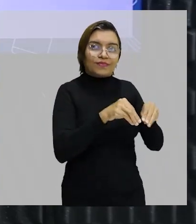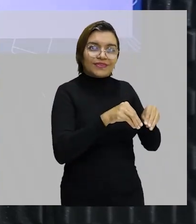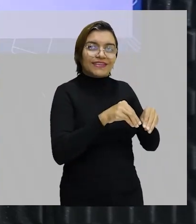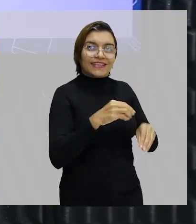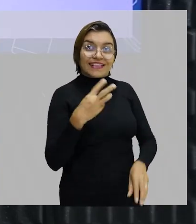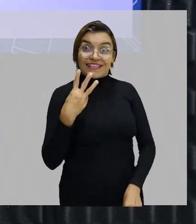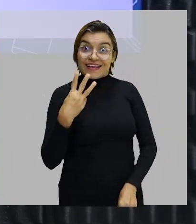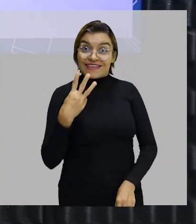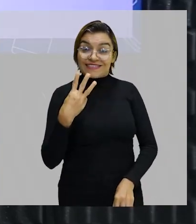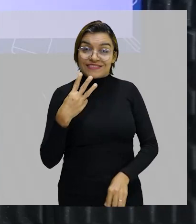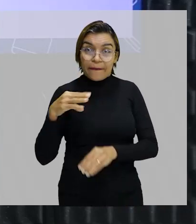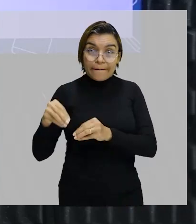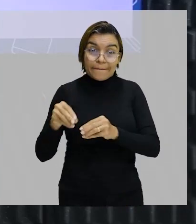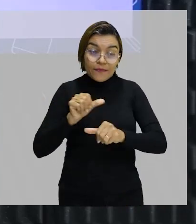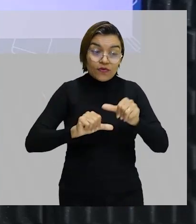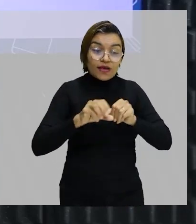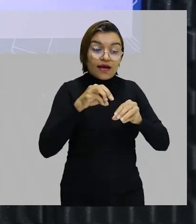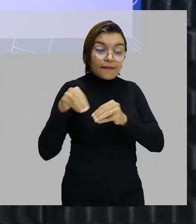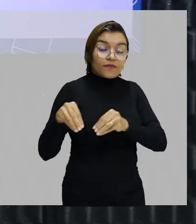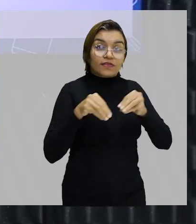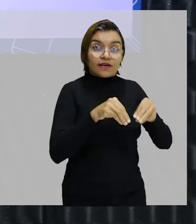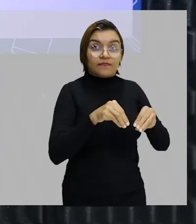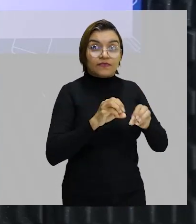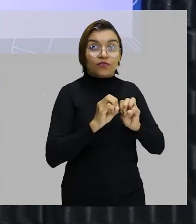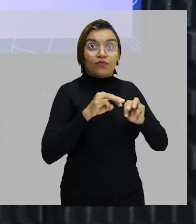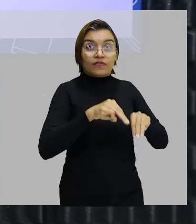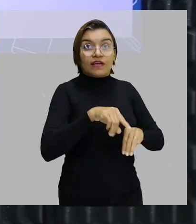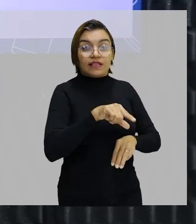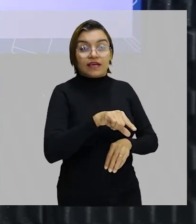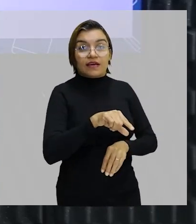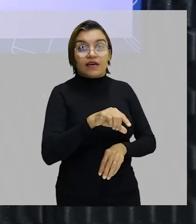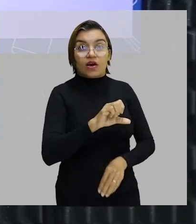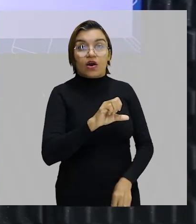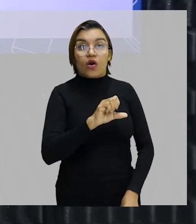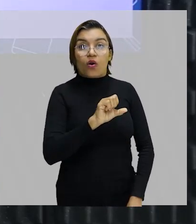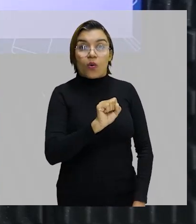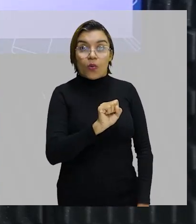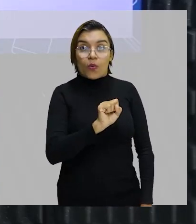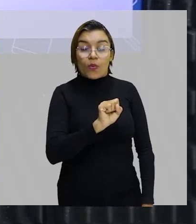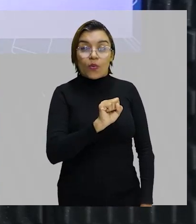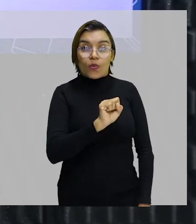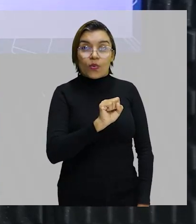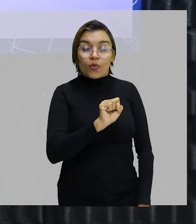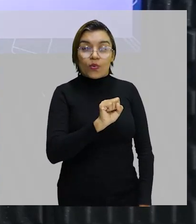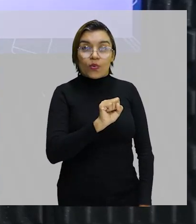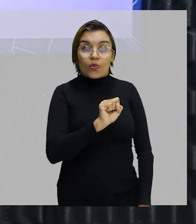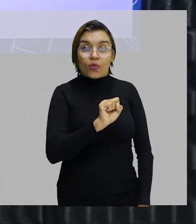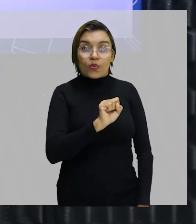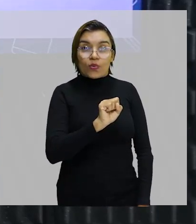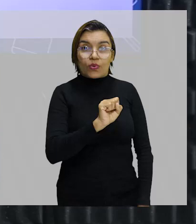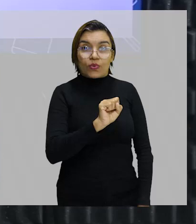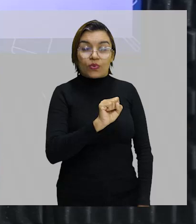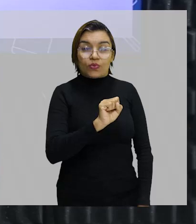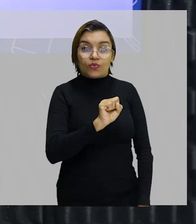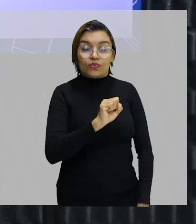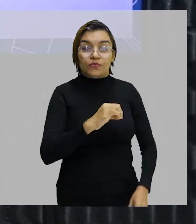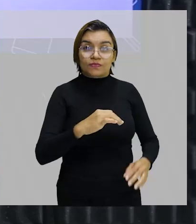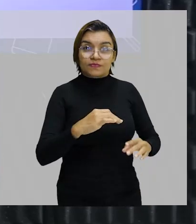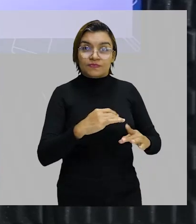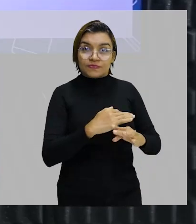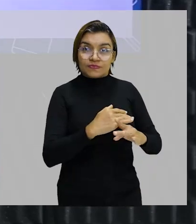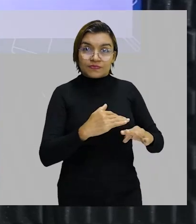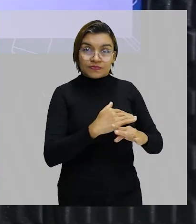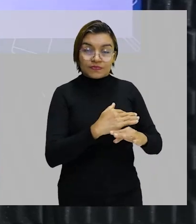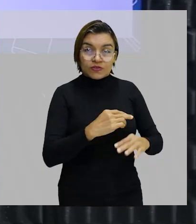Ou seja, no final do ano, eu vou ter agora 8 habitantes no espaço urbano e apenas 2 no